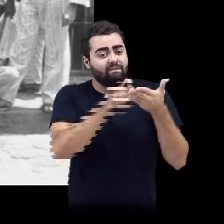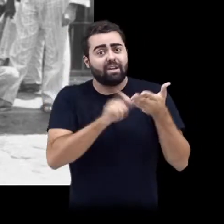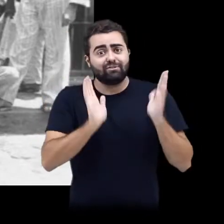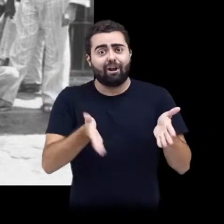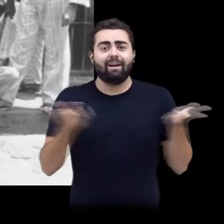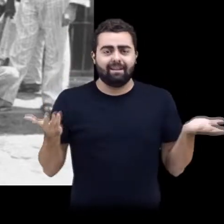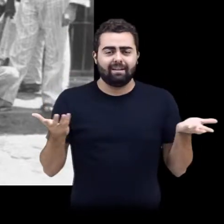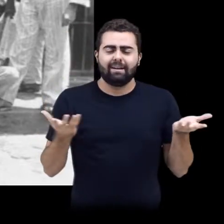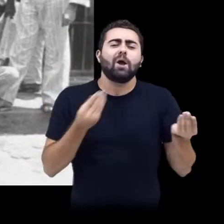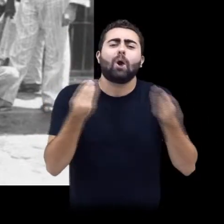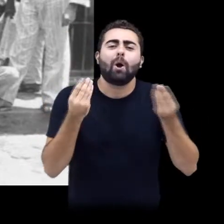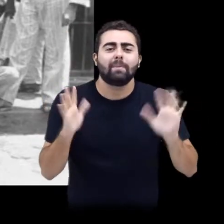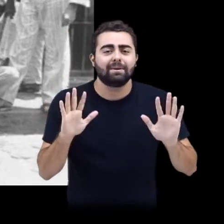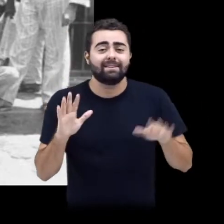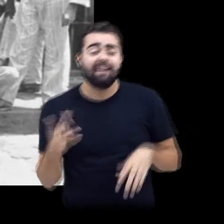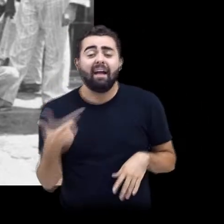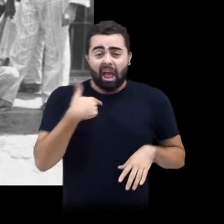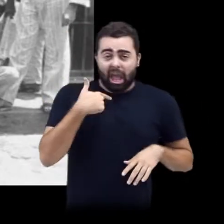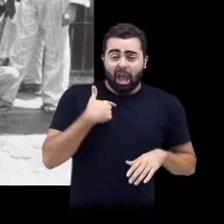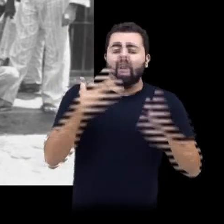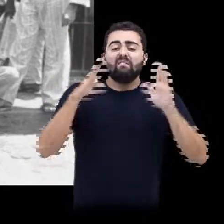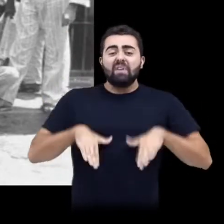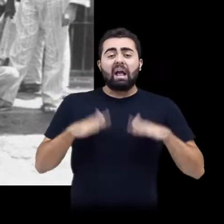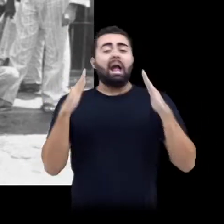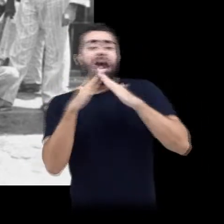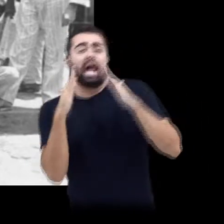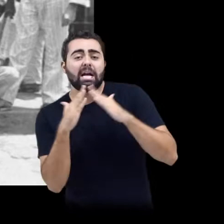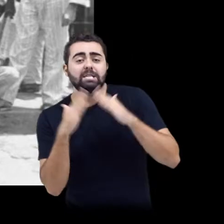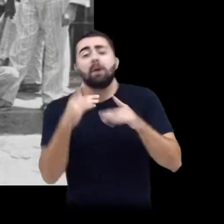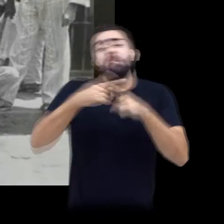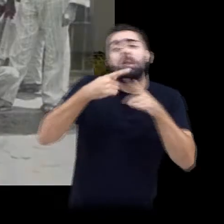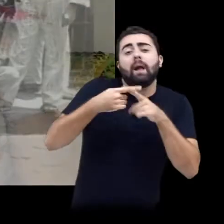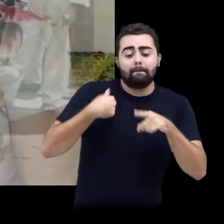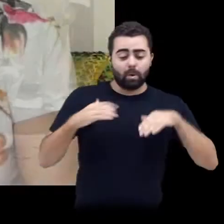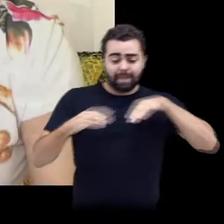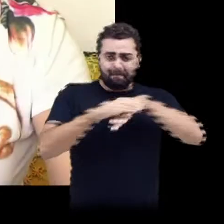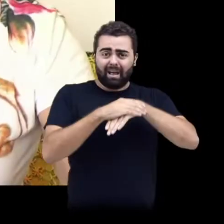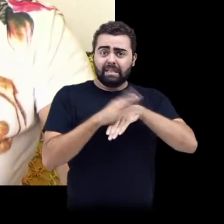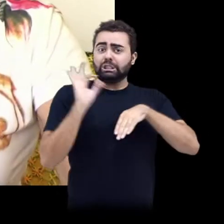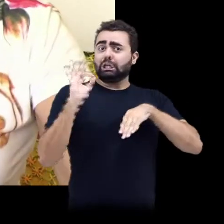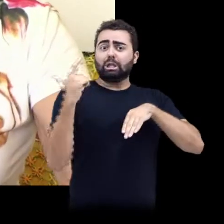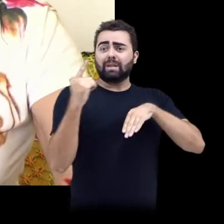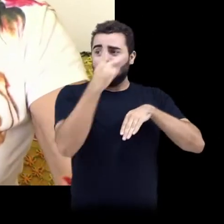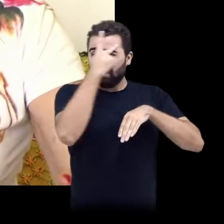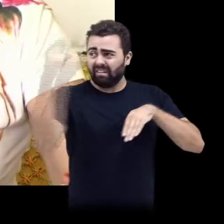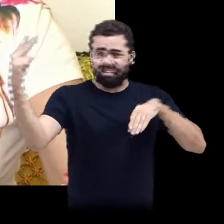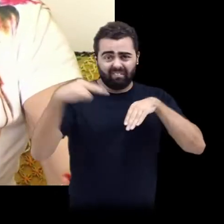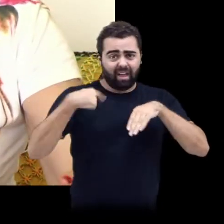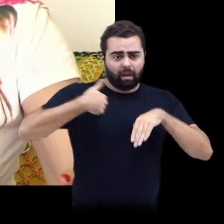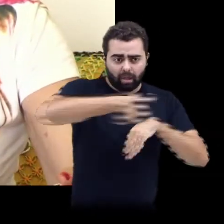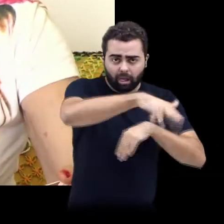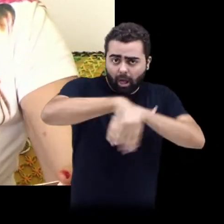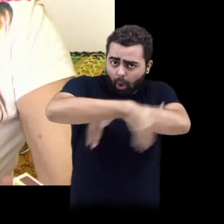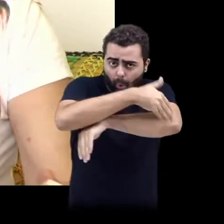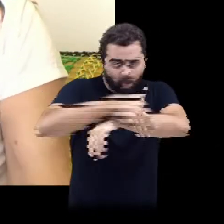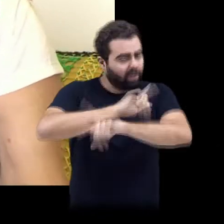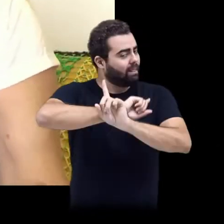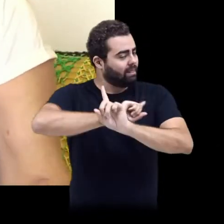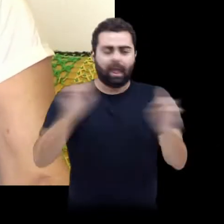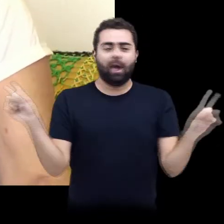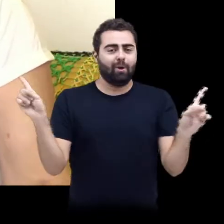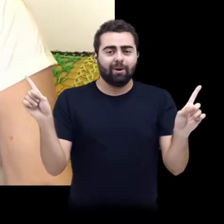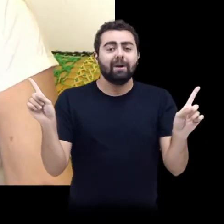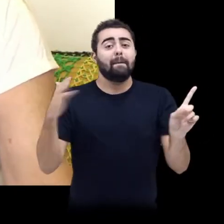Rio de Janeiro. Eu só fiquei em casa porque não tem sapato pra sair, por causa disso eu fui dormir.